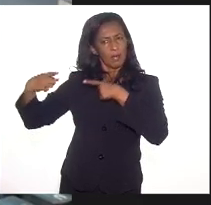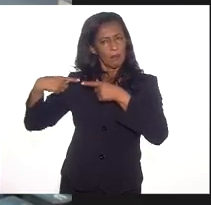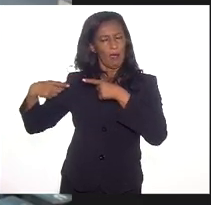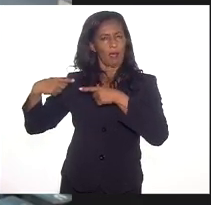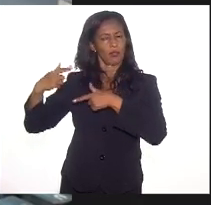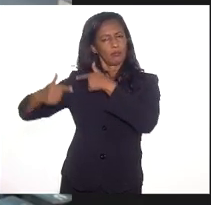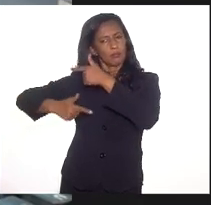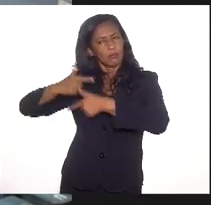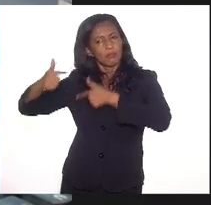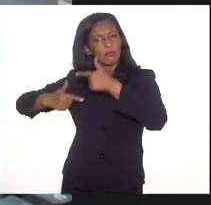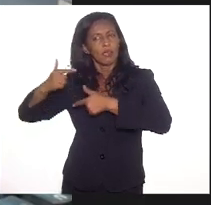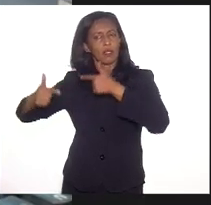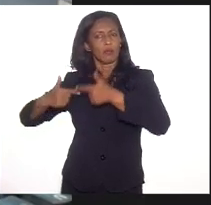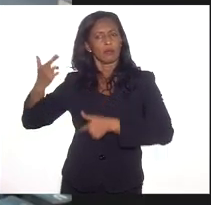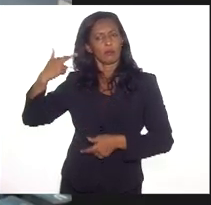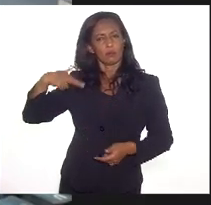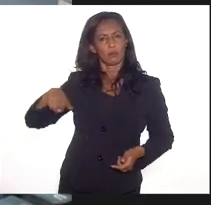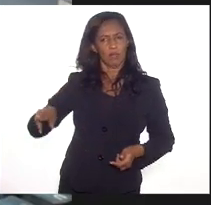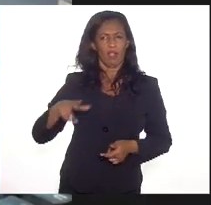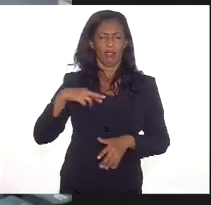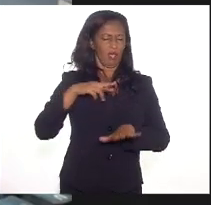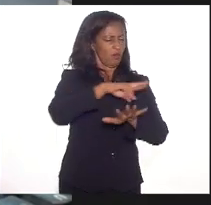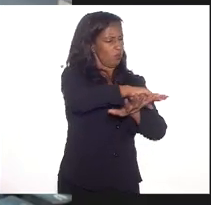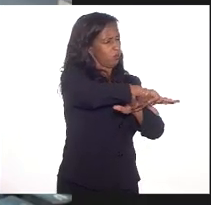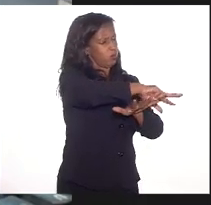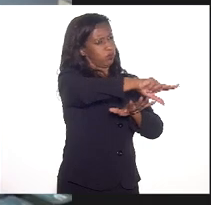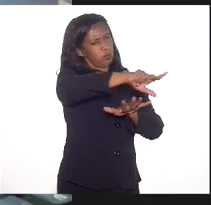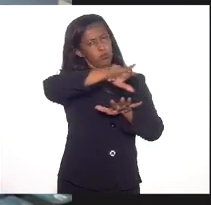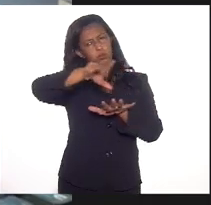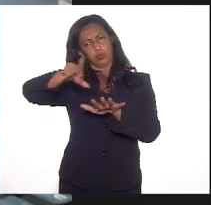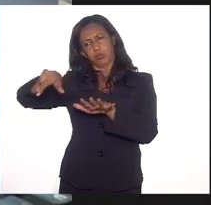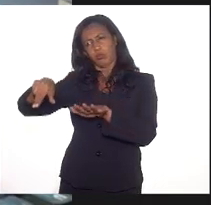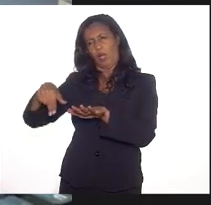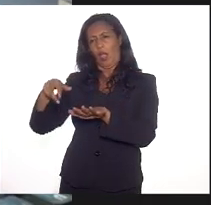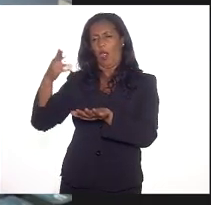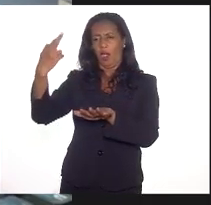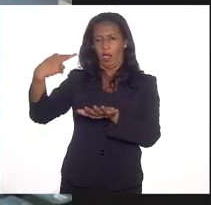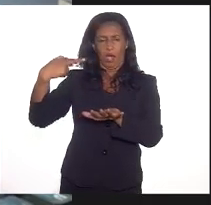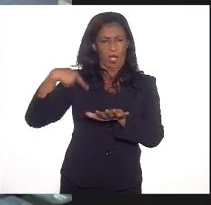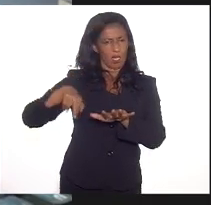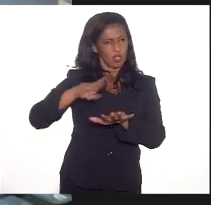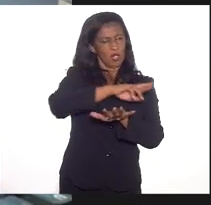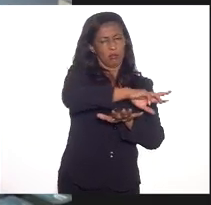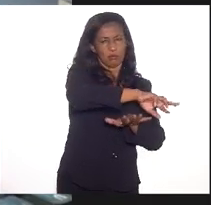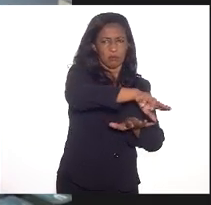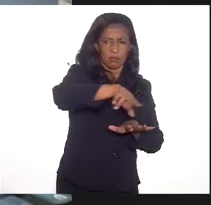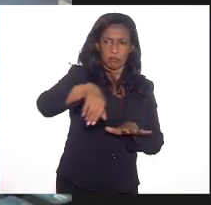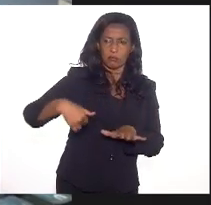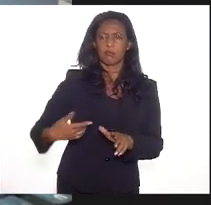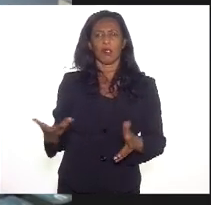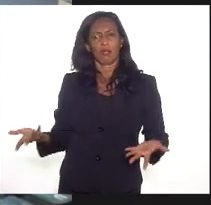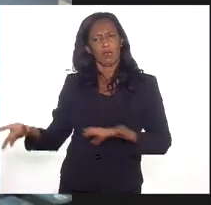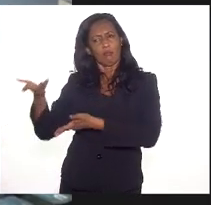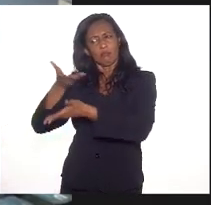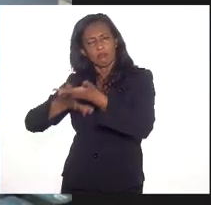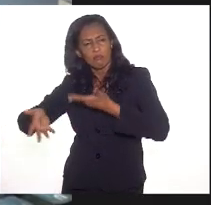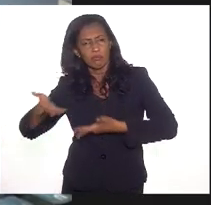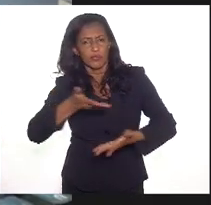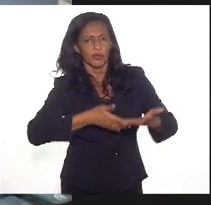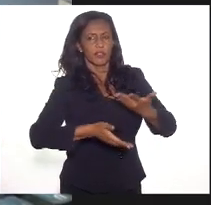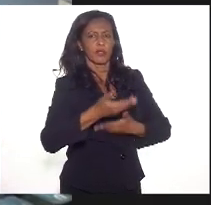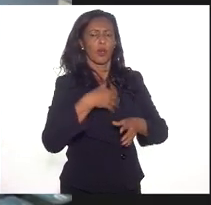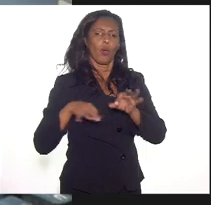religiosa. Então, ali estavam presentes diversas denominações religiosas que corroboraram com